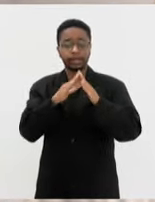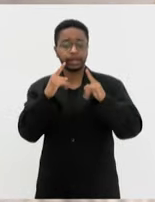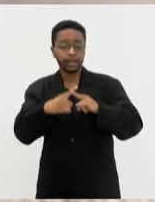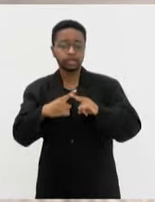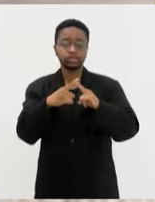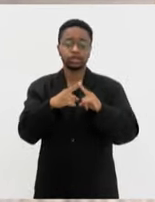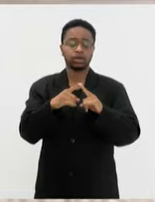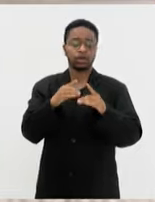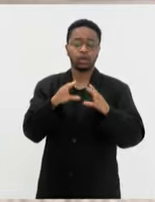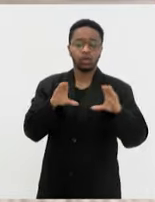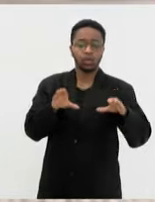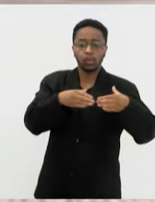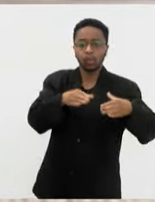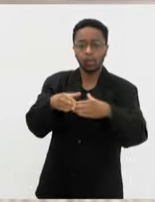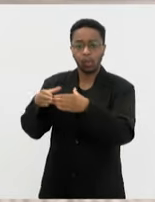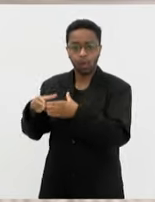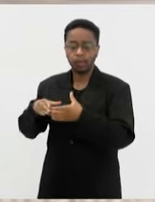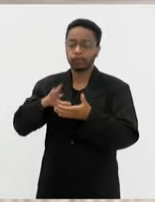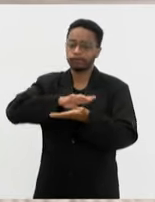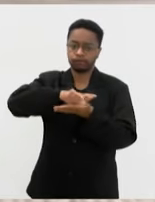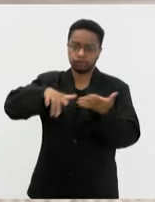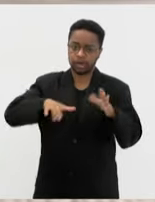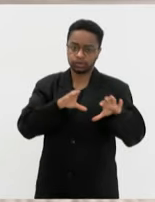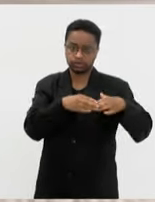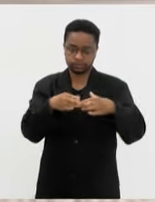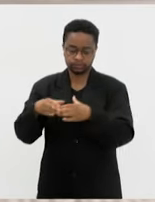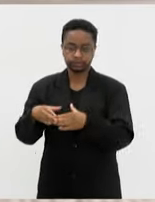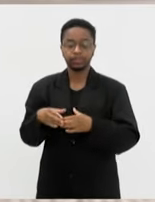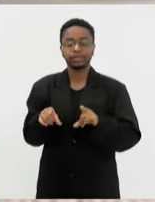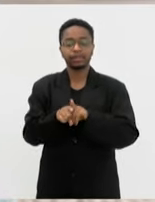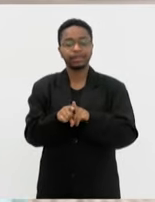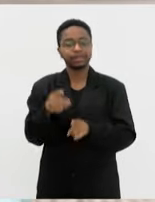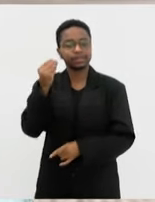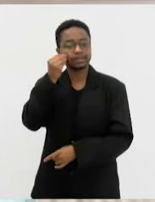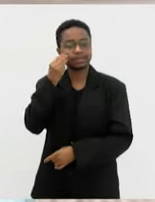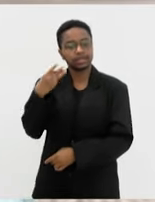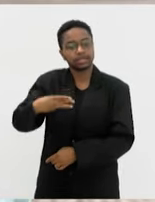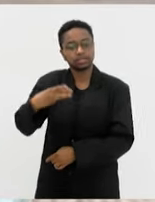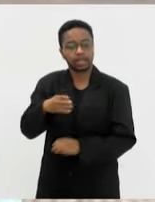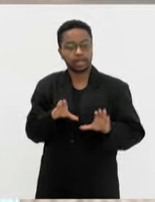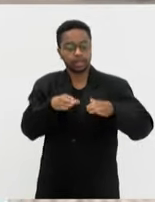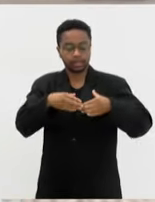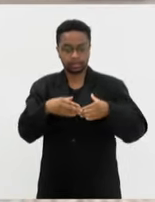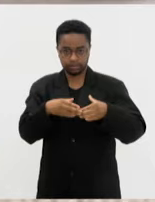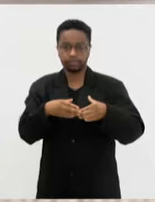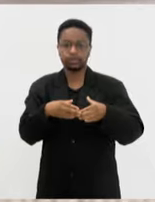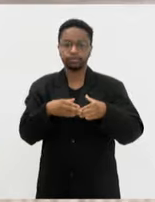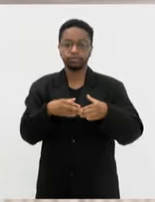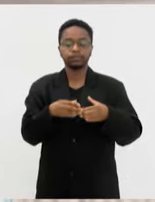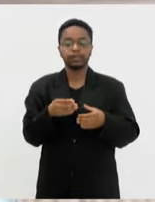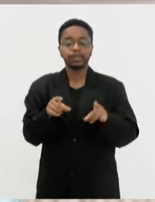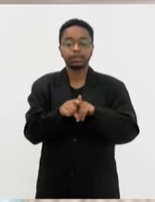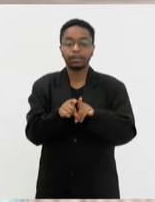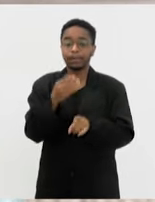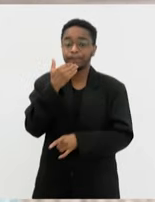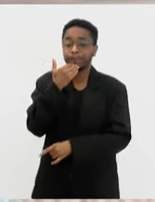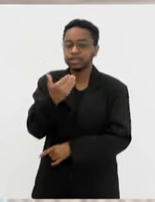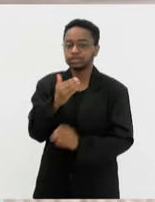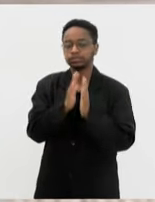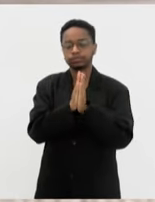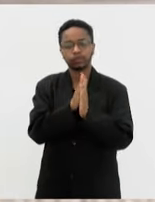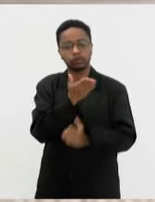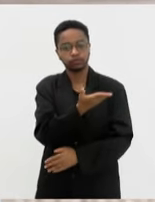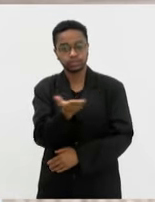com muito sucesso. E a nossa ideia para esse ano é aumentar, ter uma terceira equipe de coleta. E eu queria aqui deixar também um apelo, né? Quem quiser